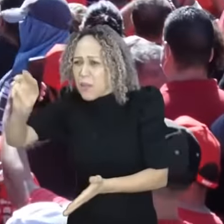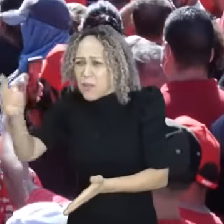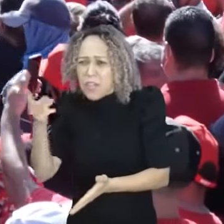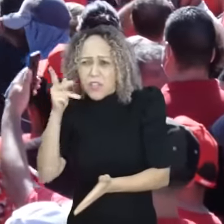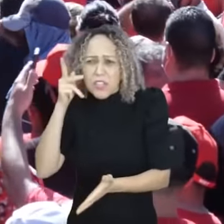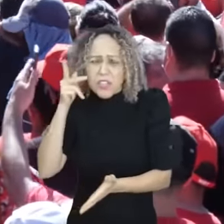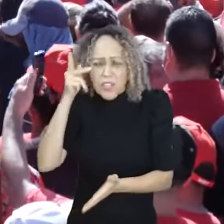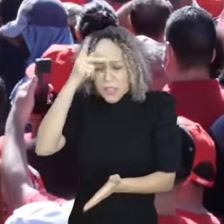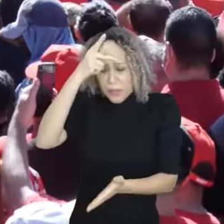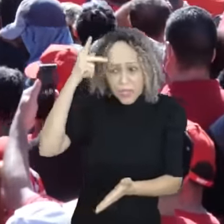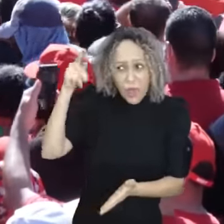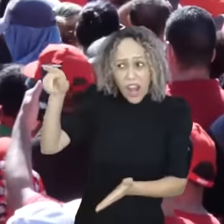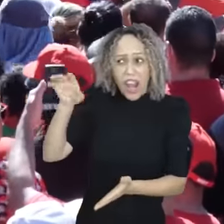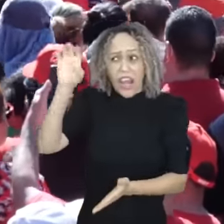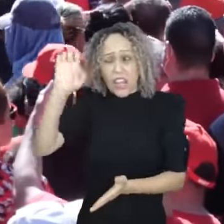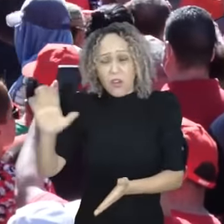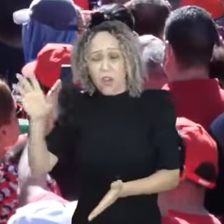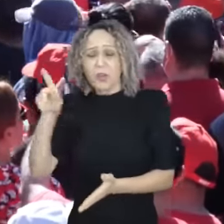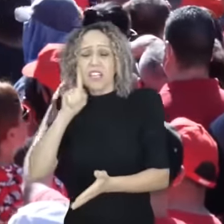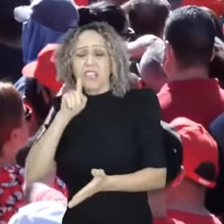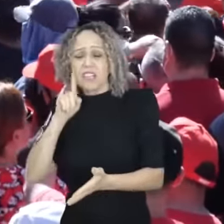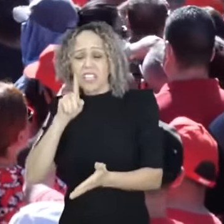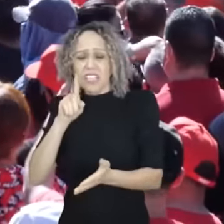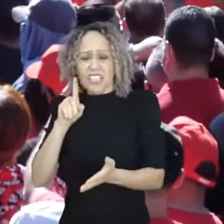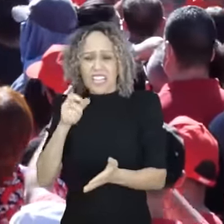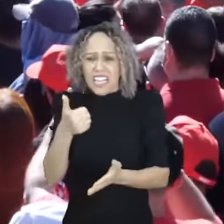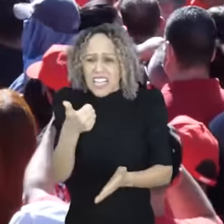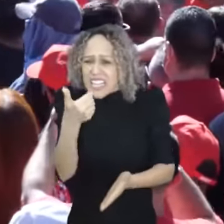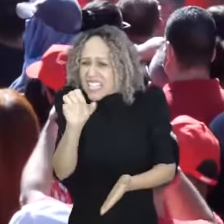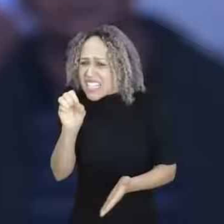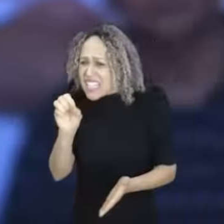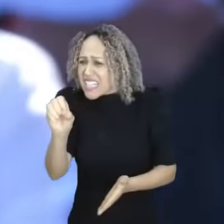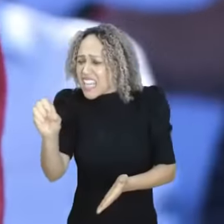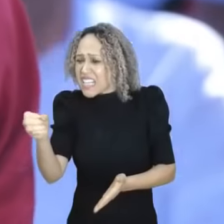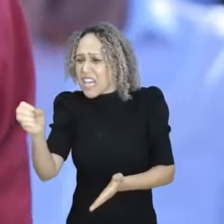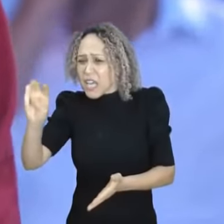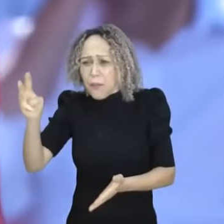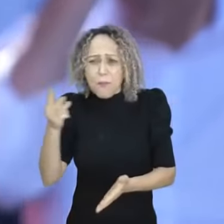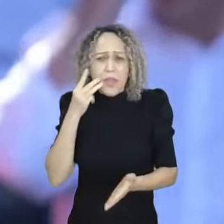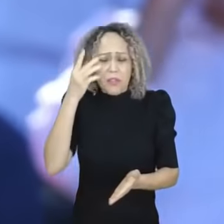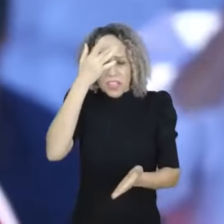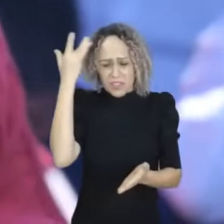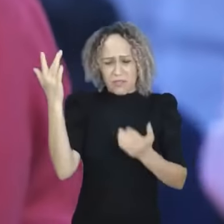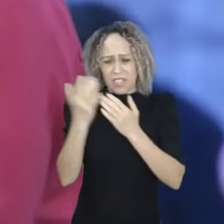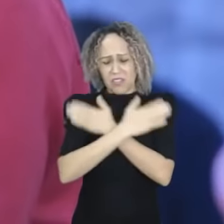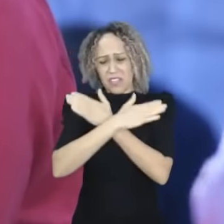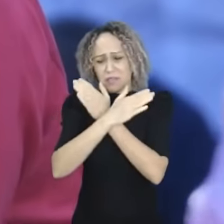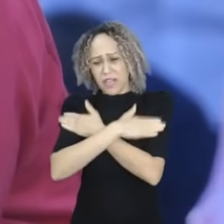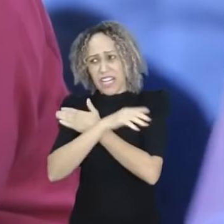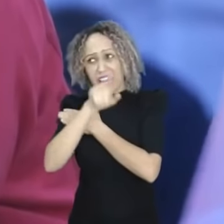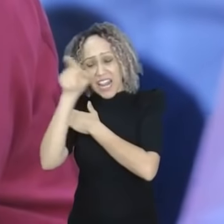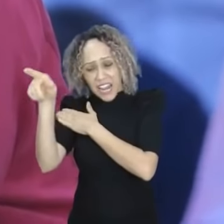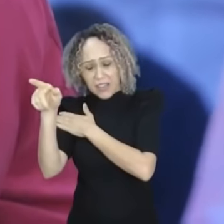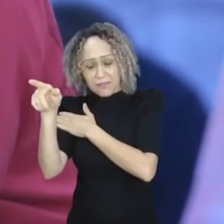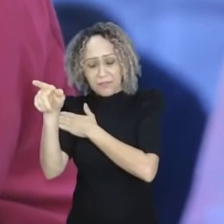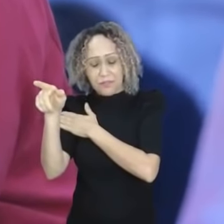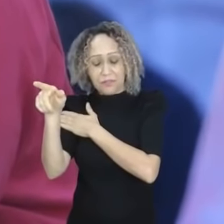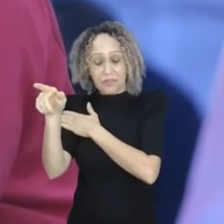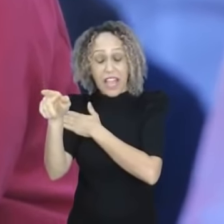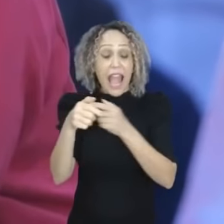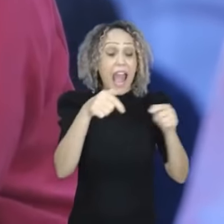100 milhões de pessoas desempregadas aqui no Brasil, nós criamos 22 milhões